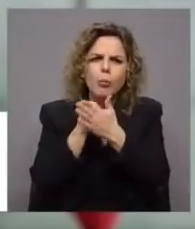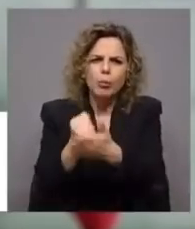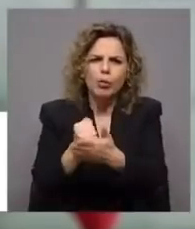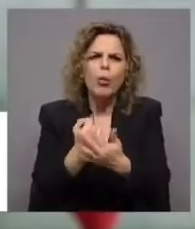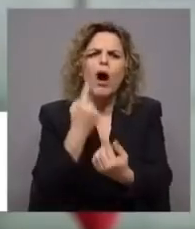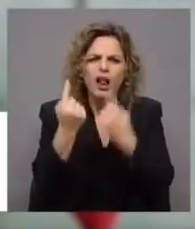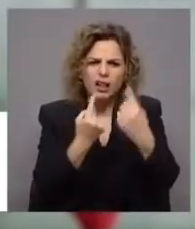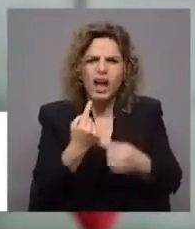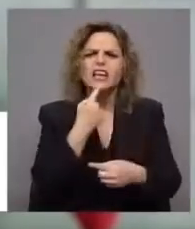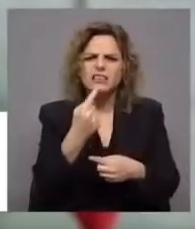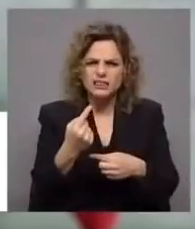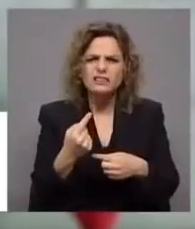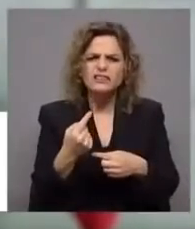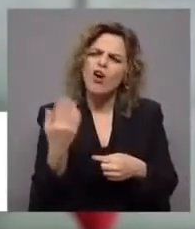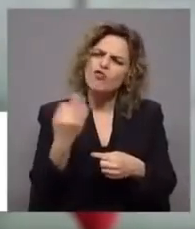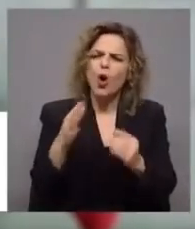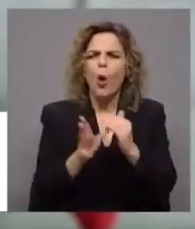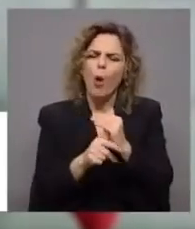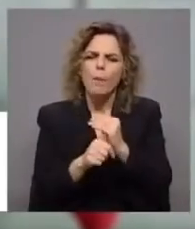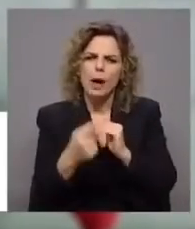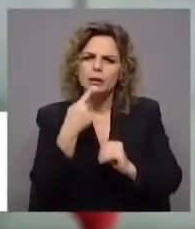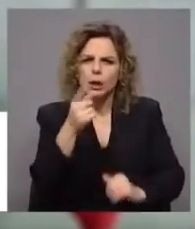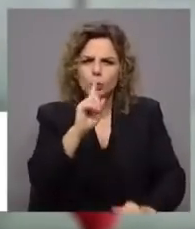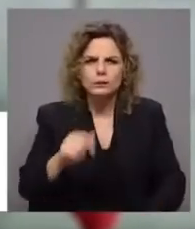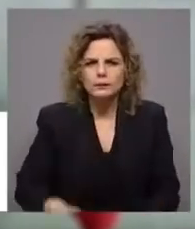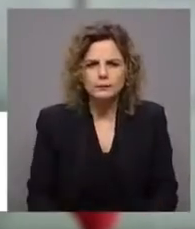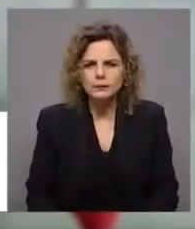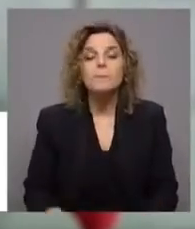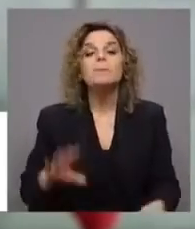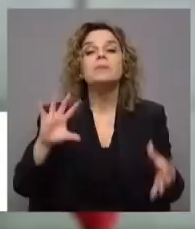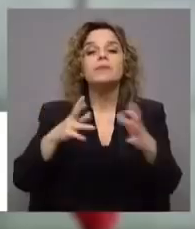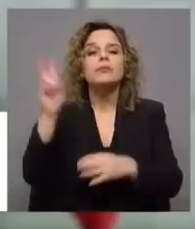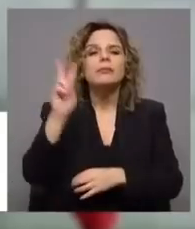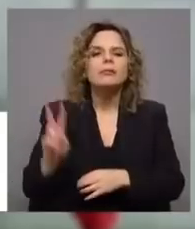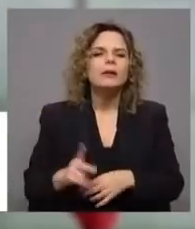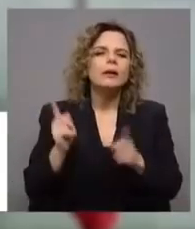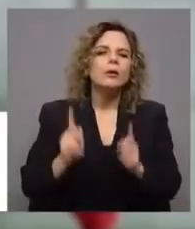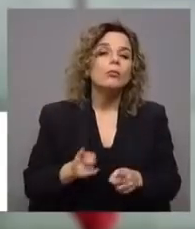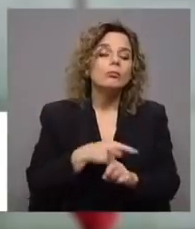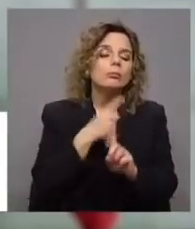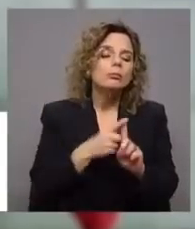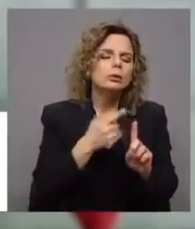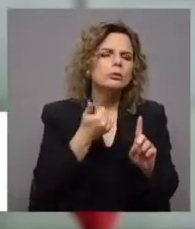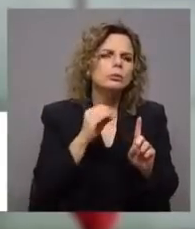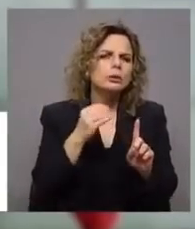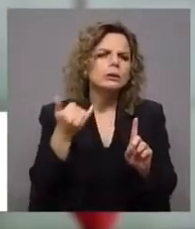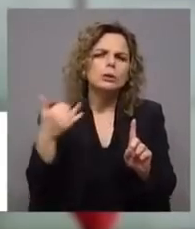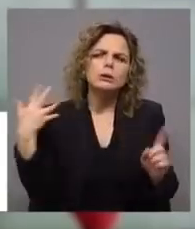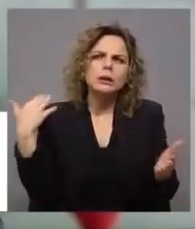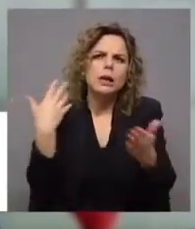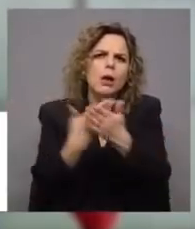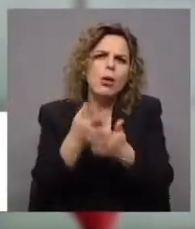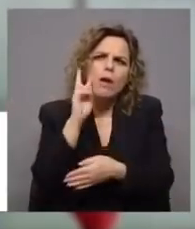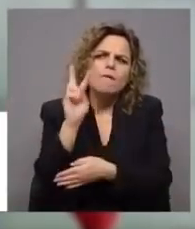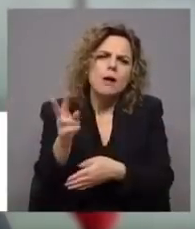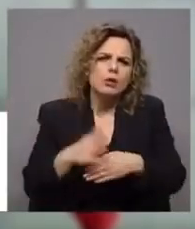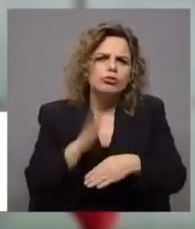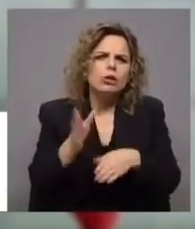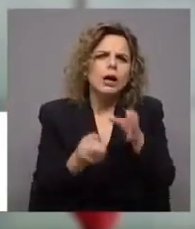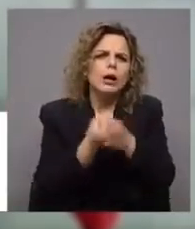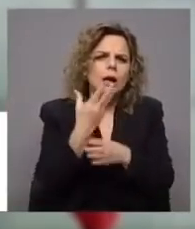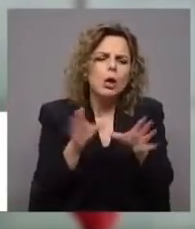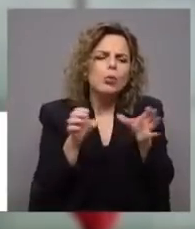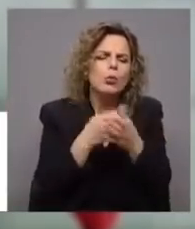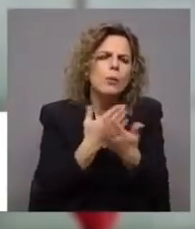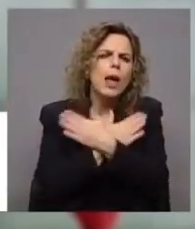disse que as eleições foram roubadas. Eu acompanho a crise da Venezuela desde 2002. Eu já criei um grupo de